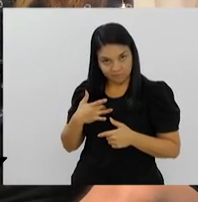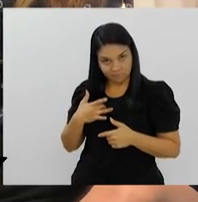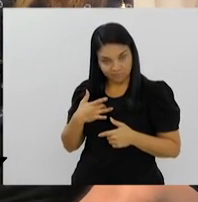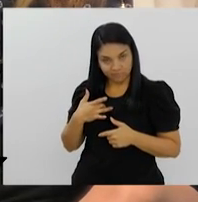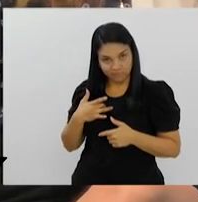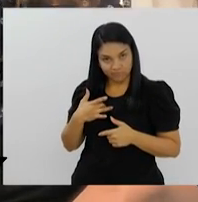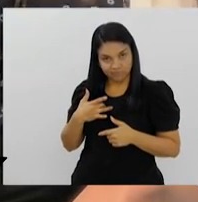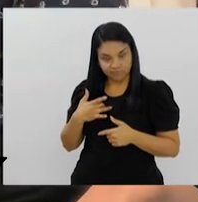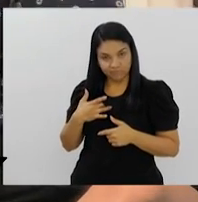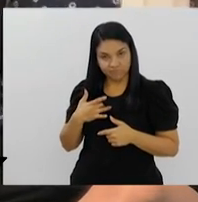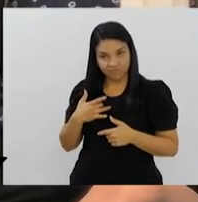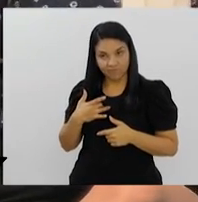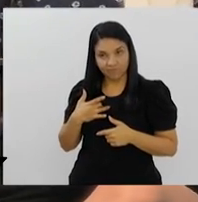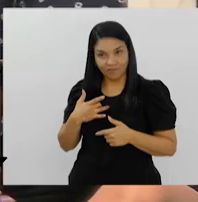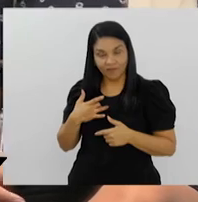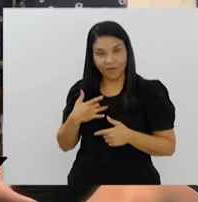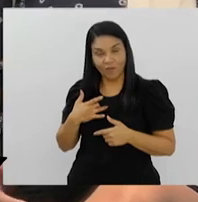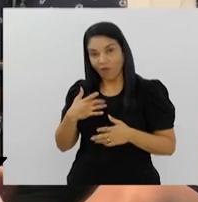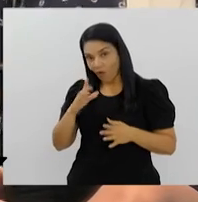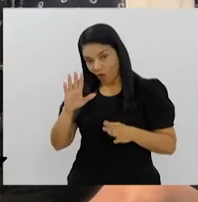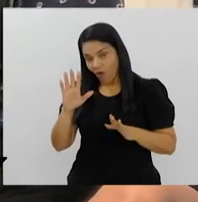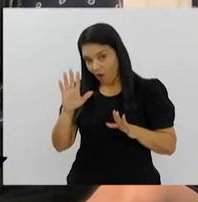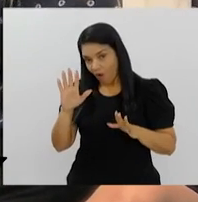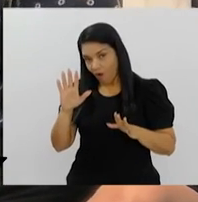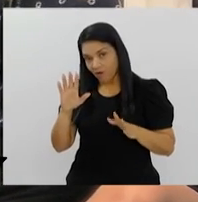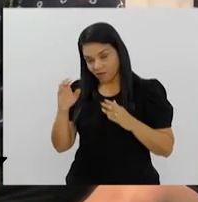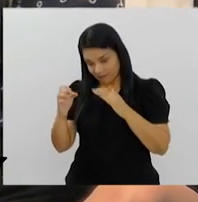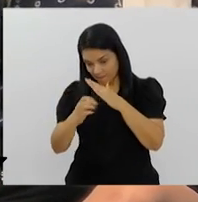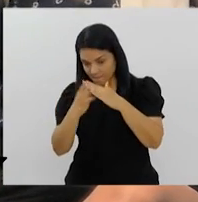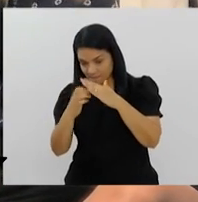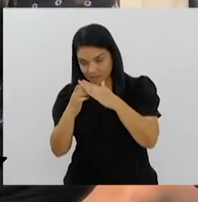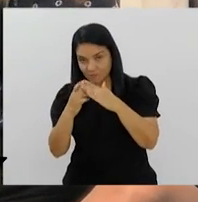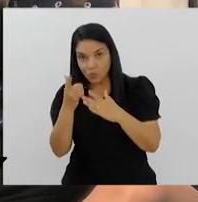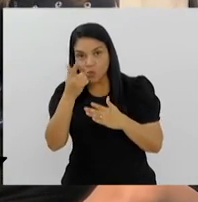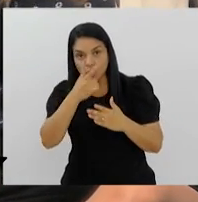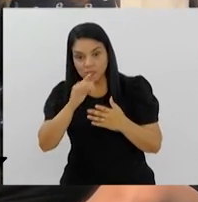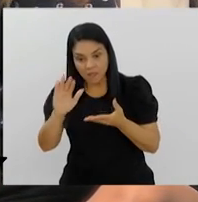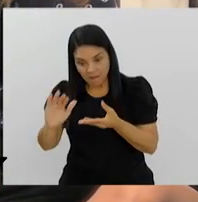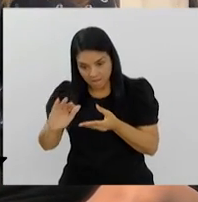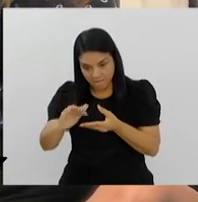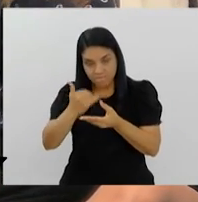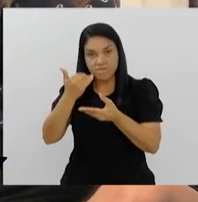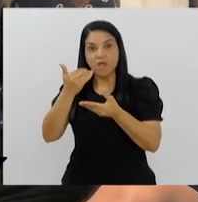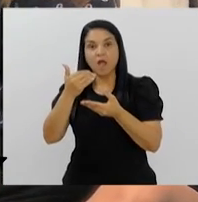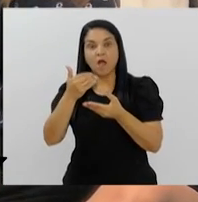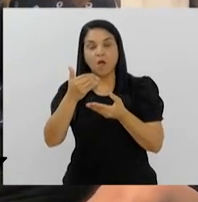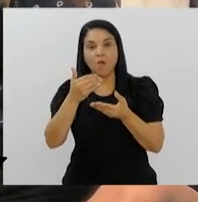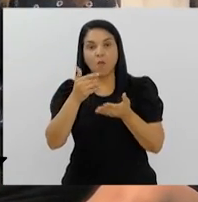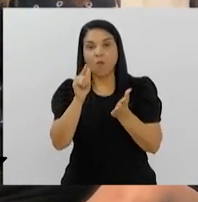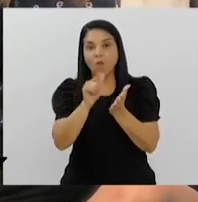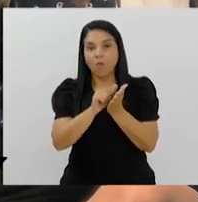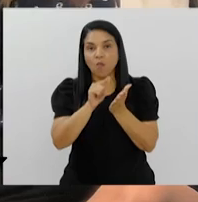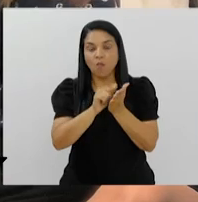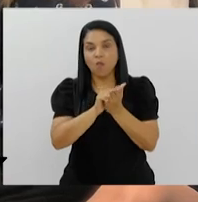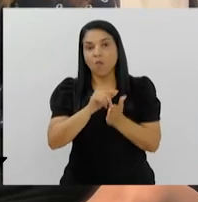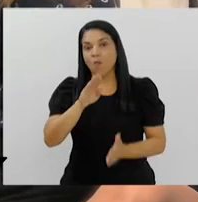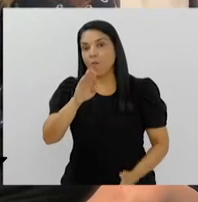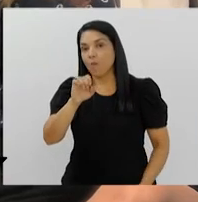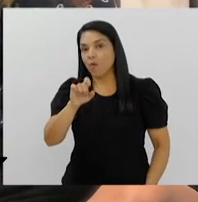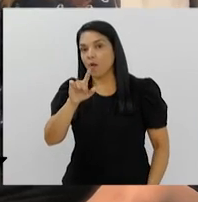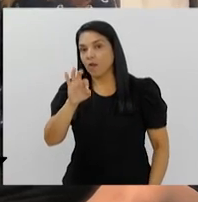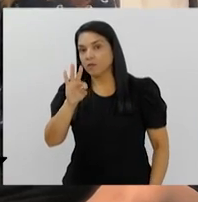manda um boleto Aliás não vou nem você as empresas não tão conseguindo mandar o boleto não consegue nem mandar um boleto para você pagar esses dias aconteceu um